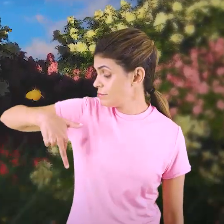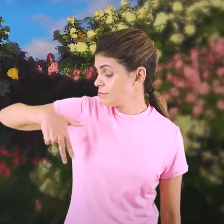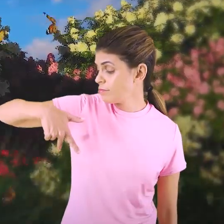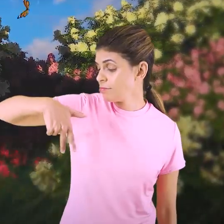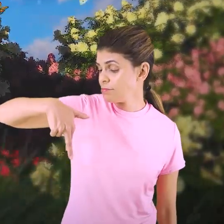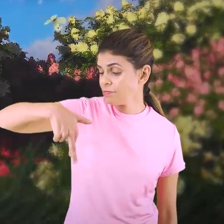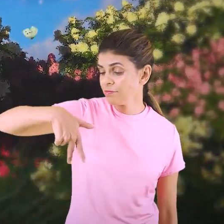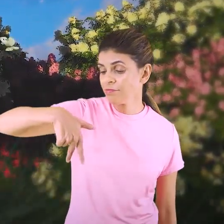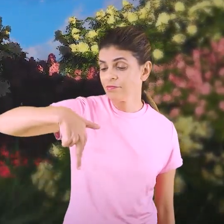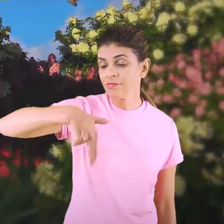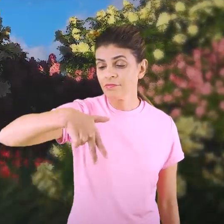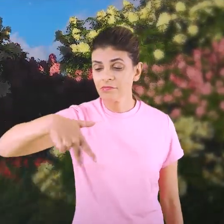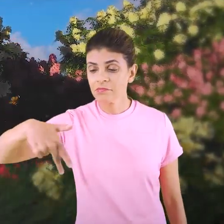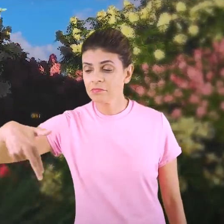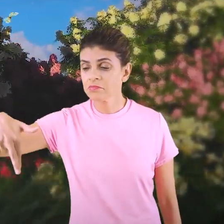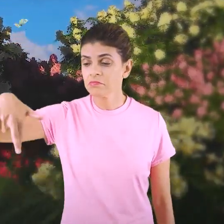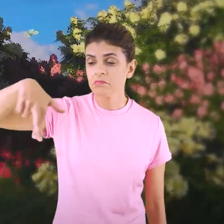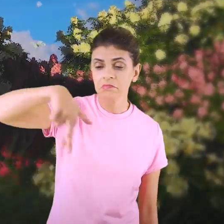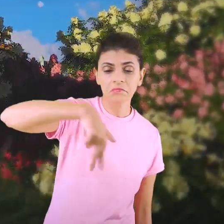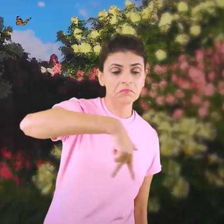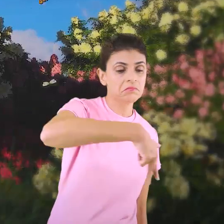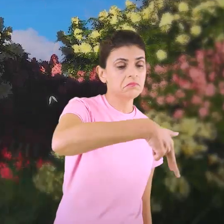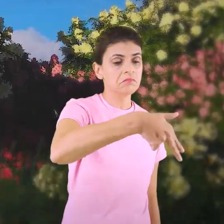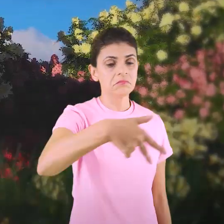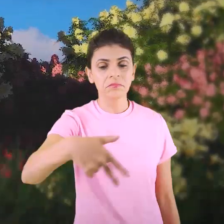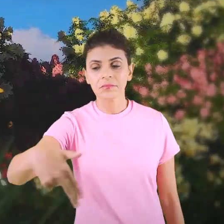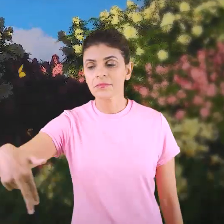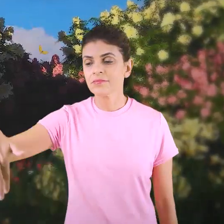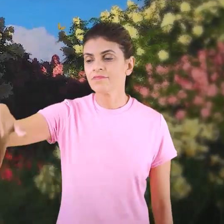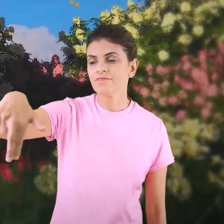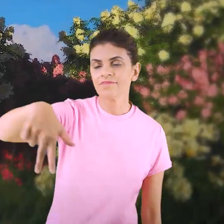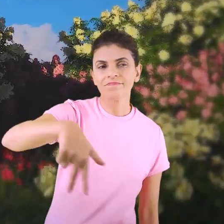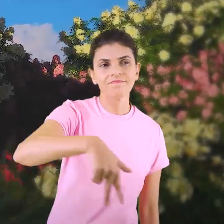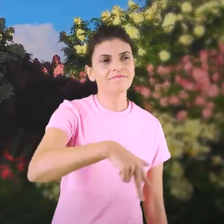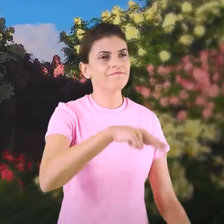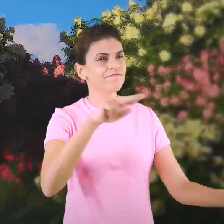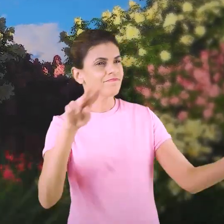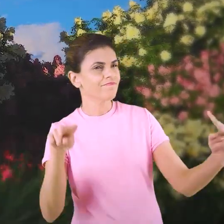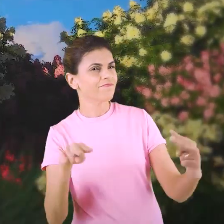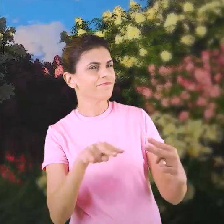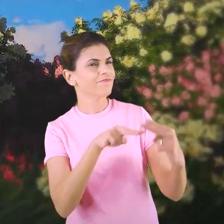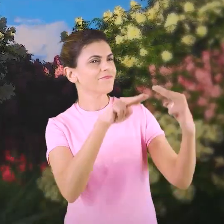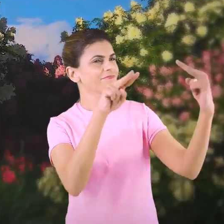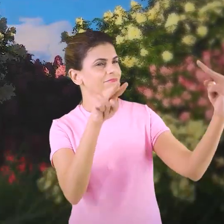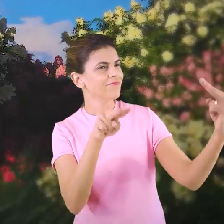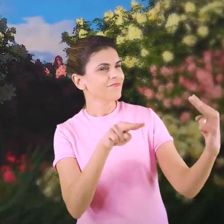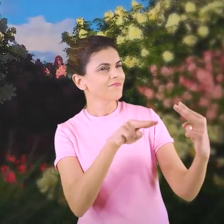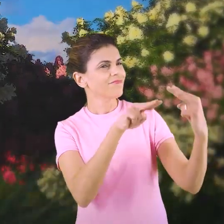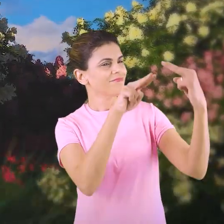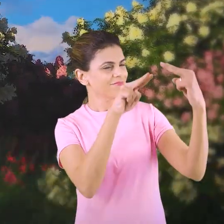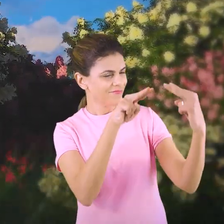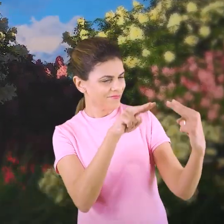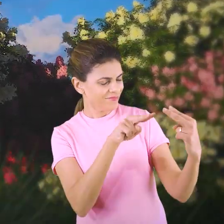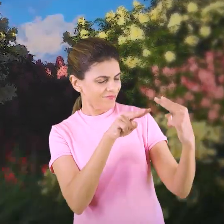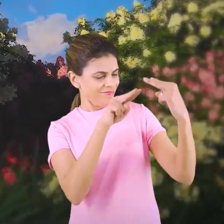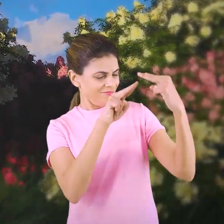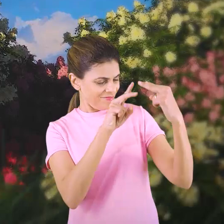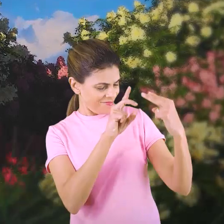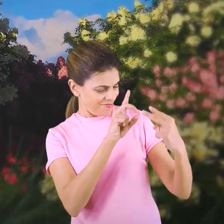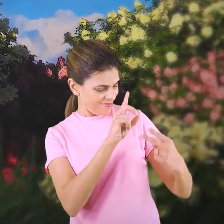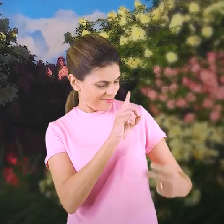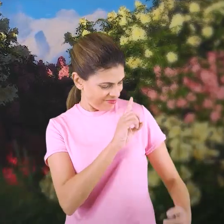caminhar sem ter rumo pra chegar. Te vejo ainda em mim.